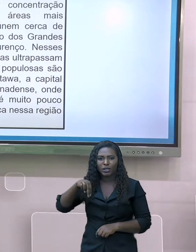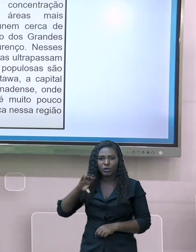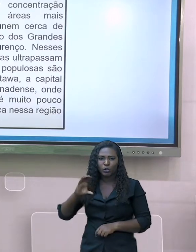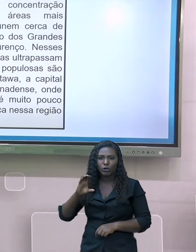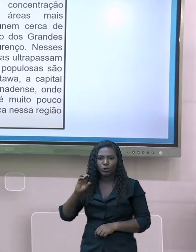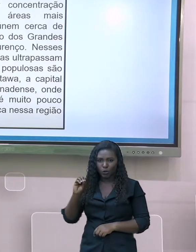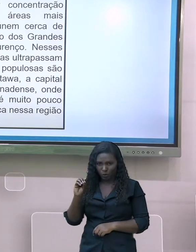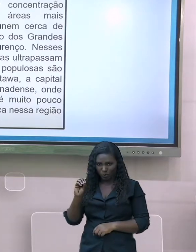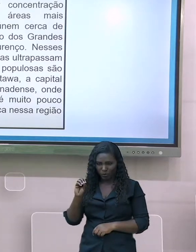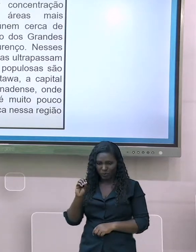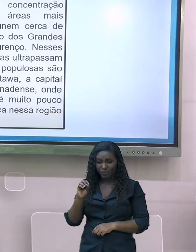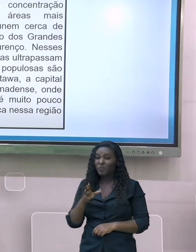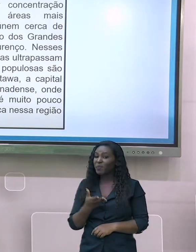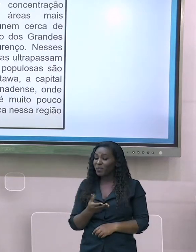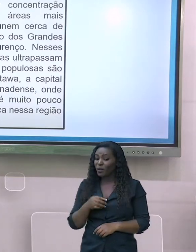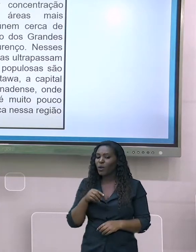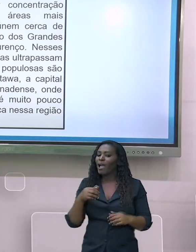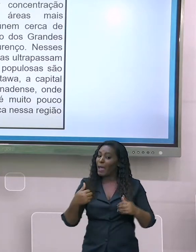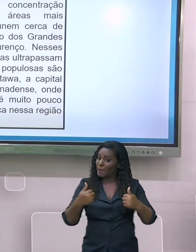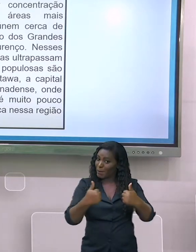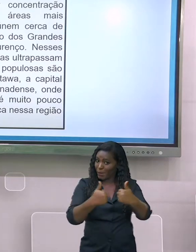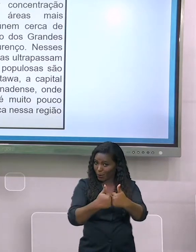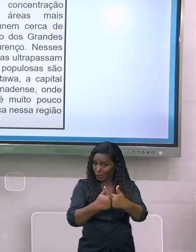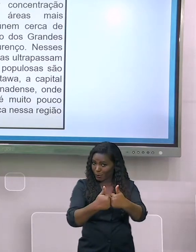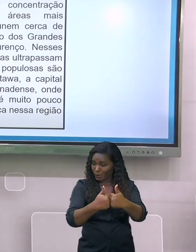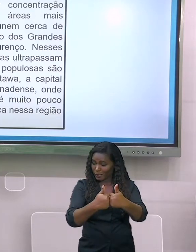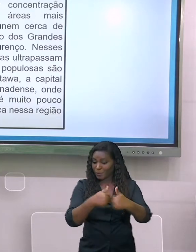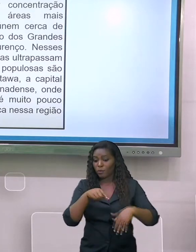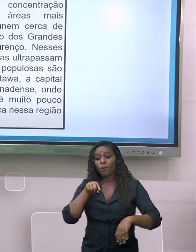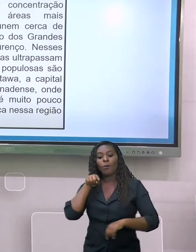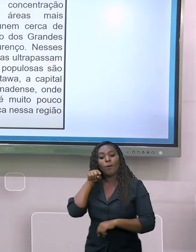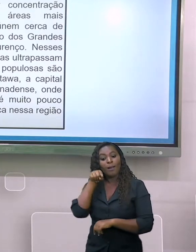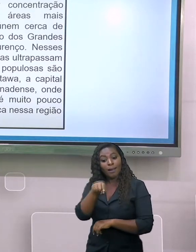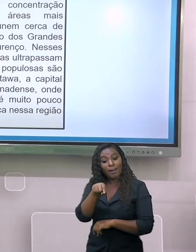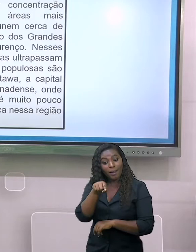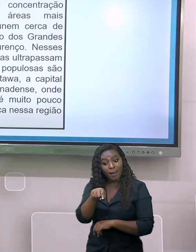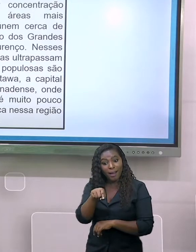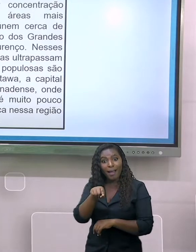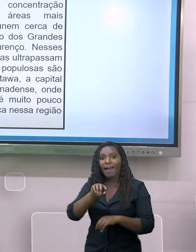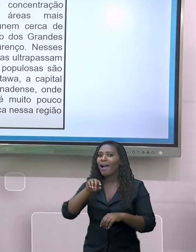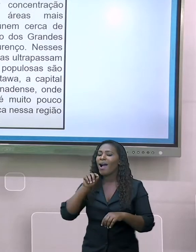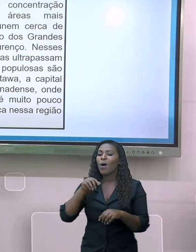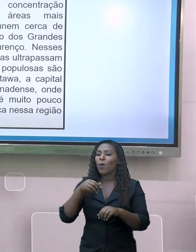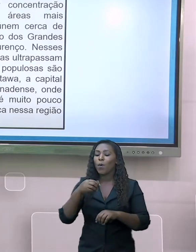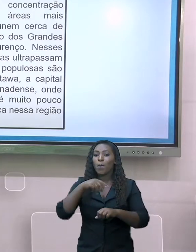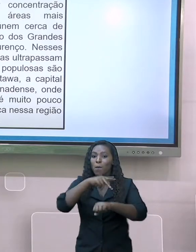francesa. Só lembrando, o Canadá é bilíngue também.